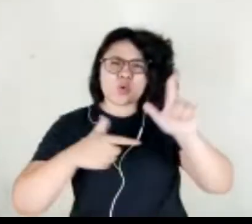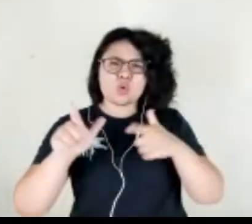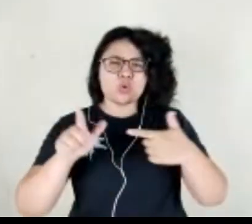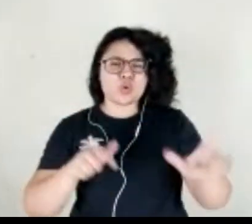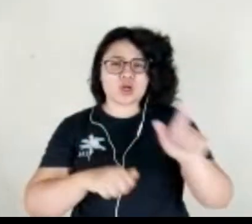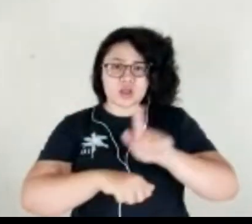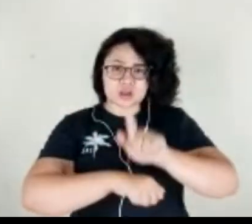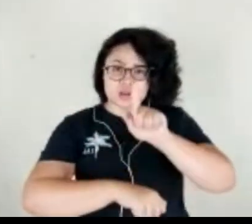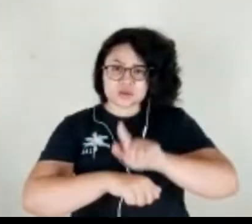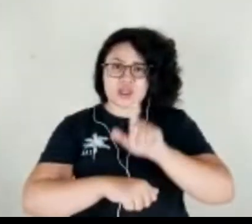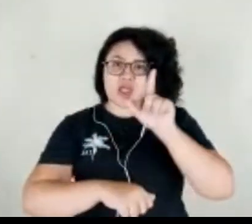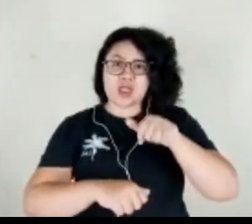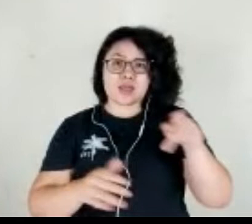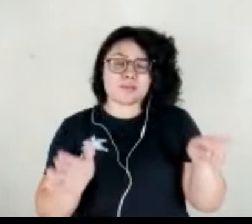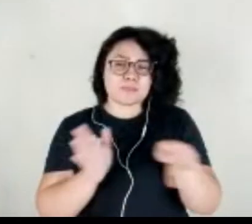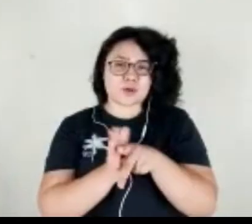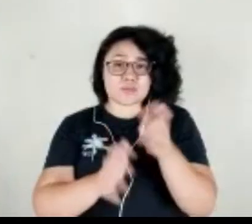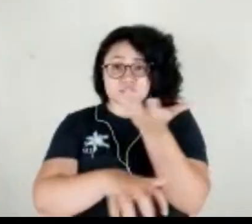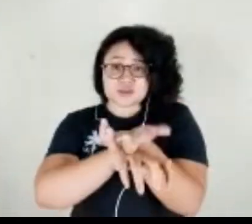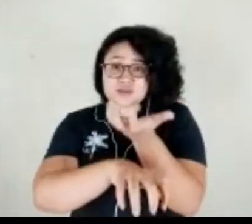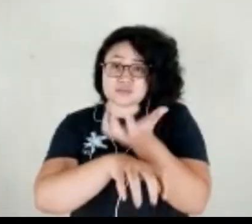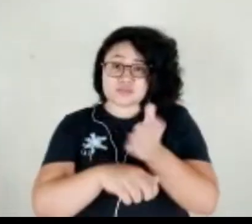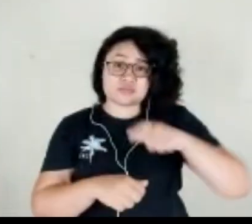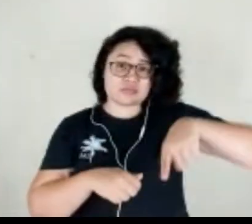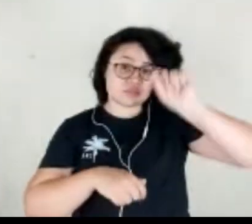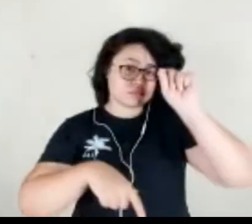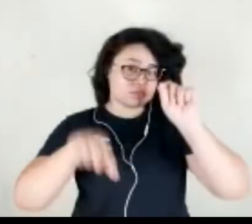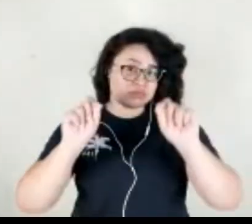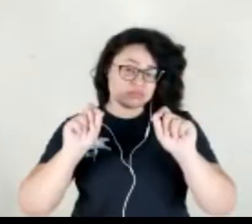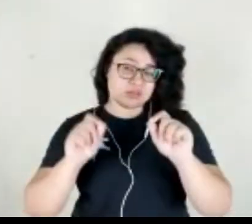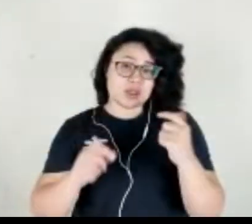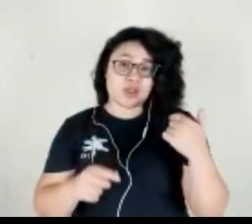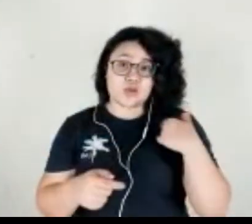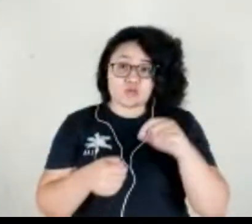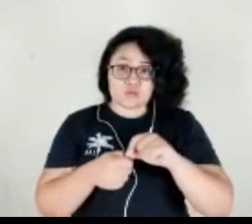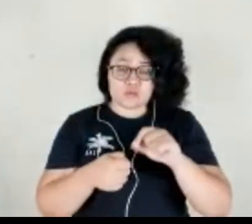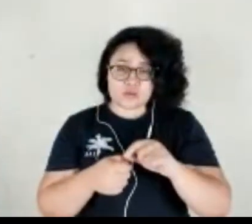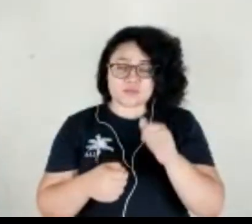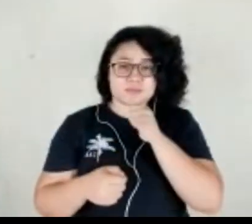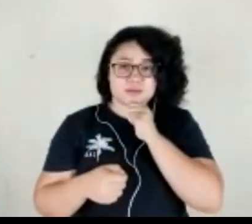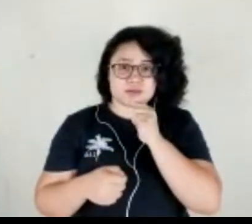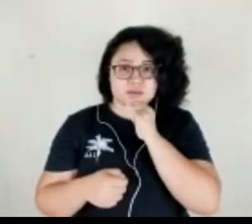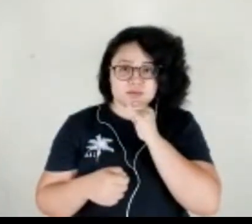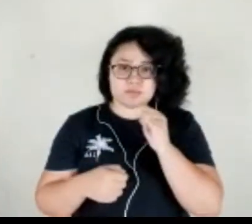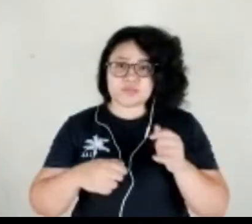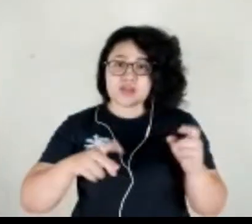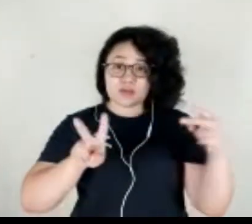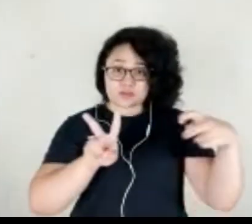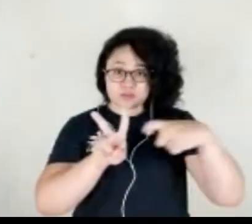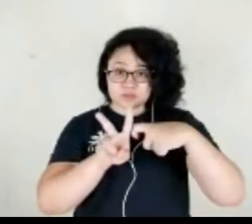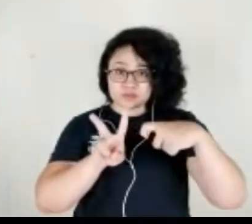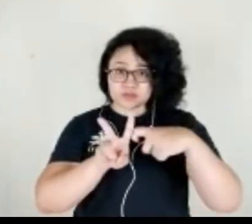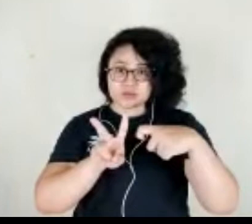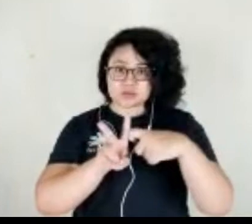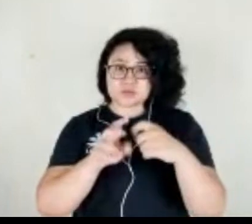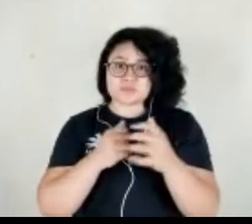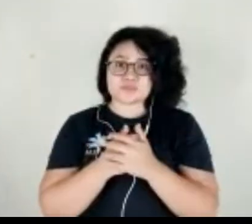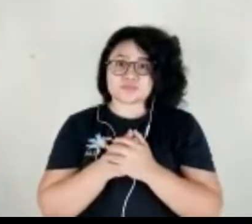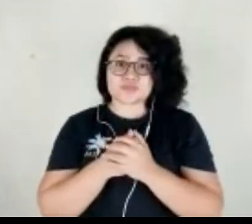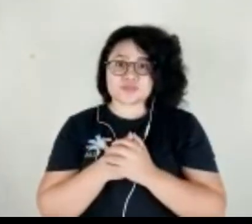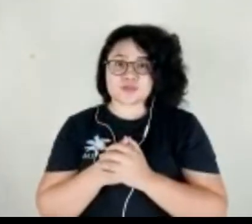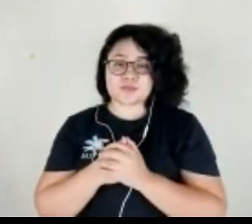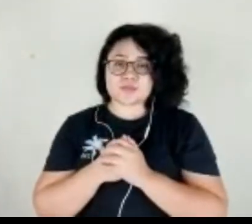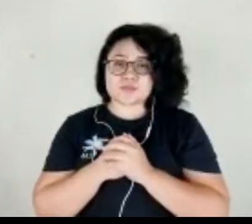graduações, geralmente é uma disciplina eletiva, né? Eu faço medicina veterinária na UFPI e ela é dada como uma